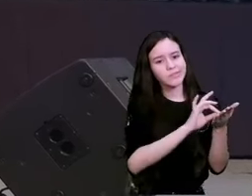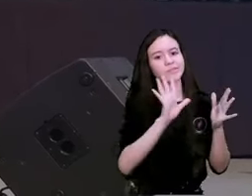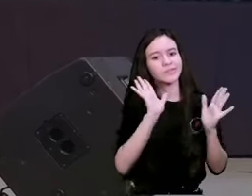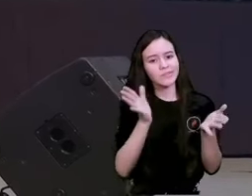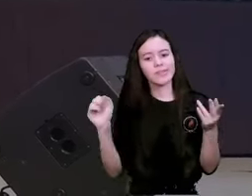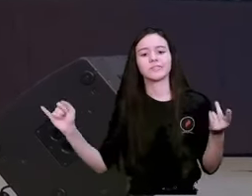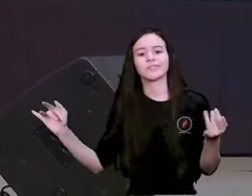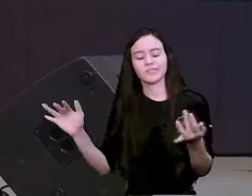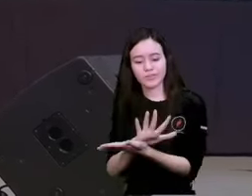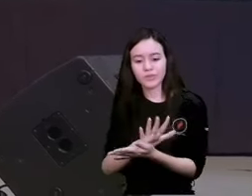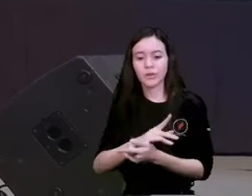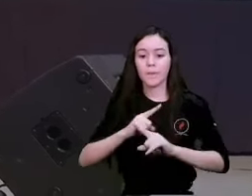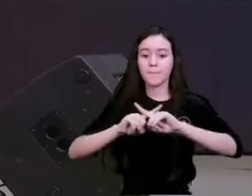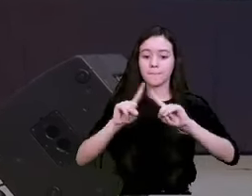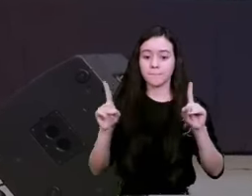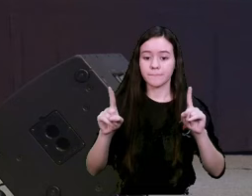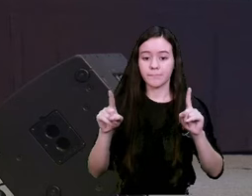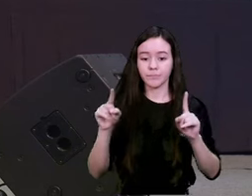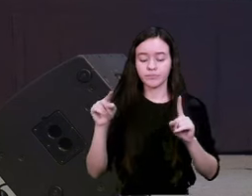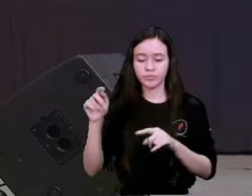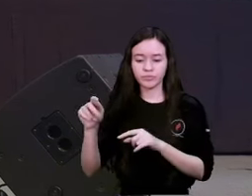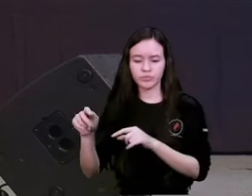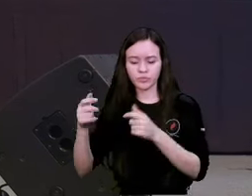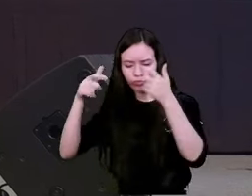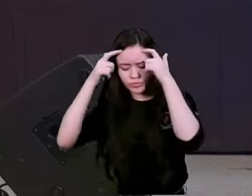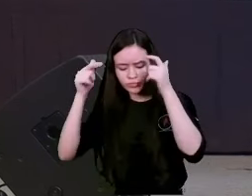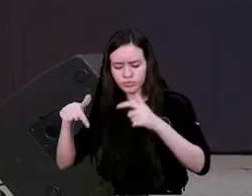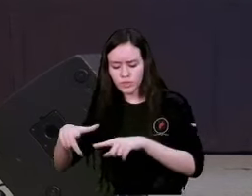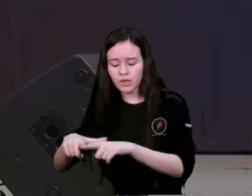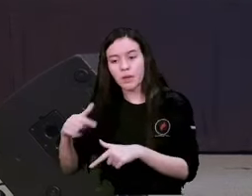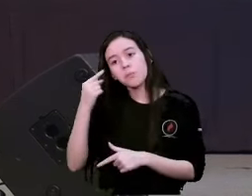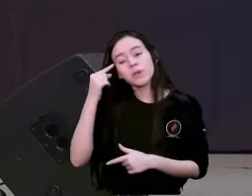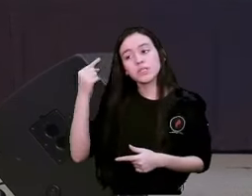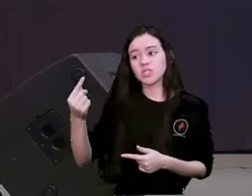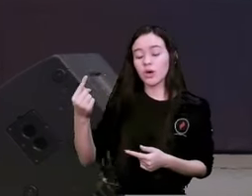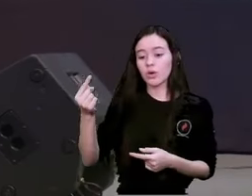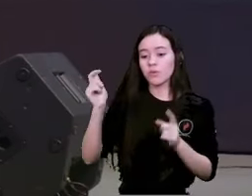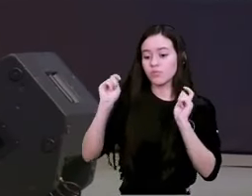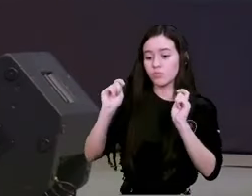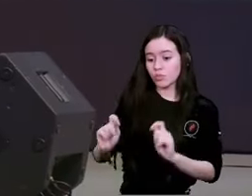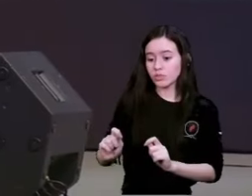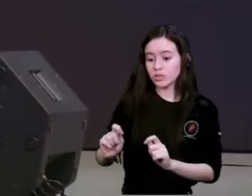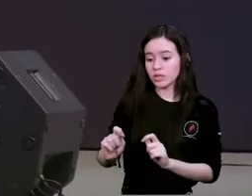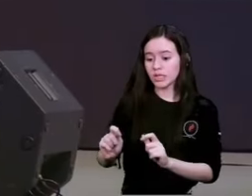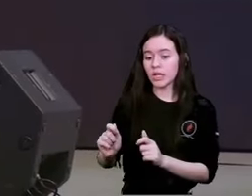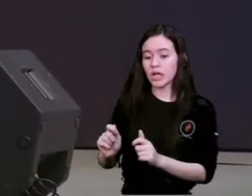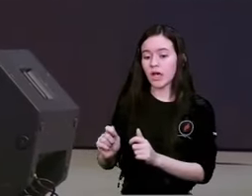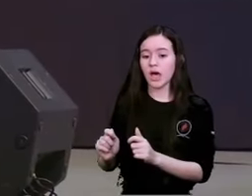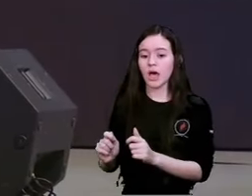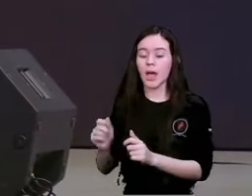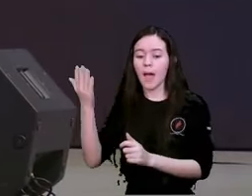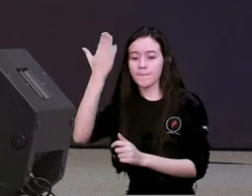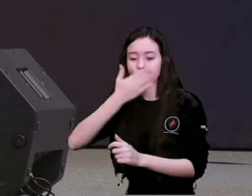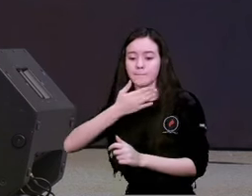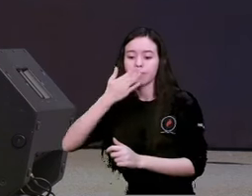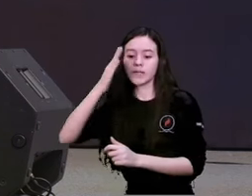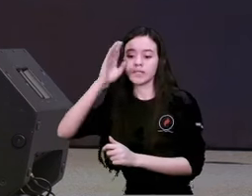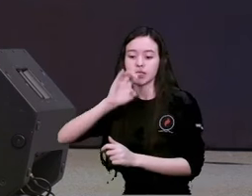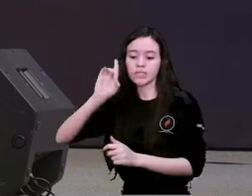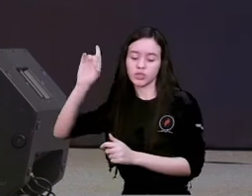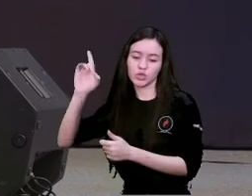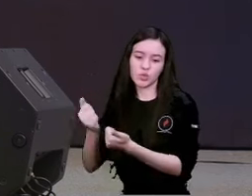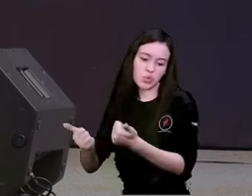destruído. Mas Roboão pensou que ele poderia substituir a presença de